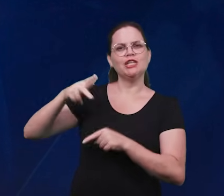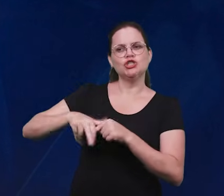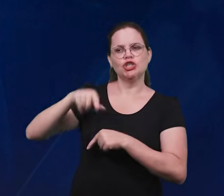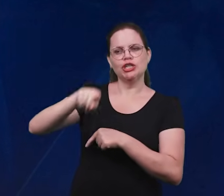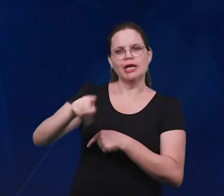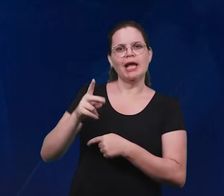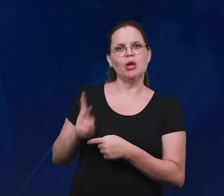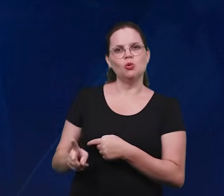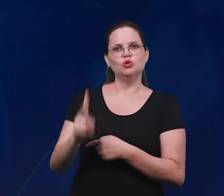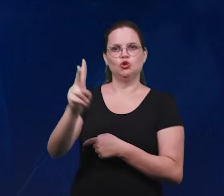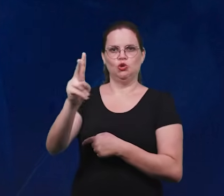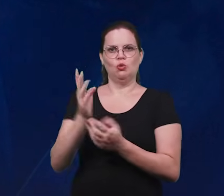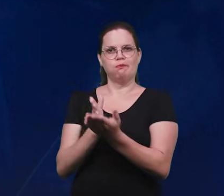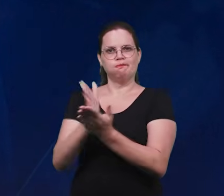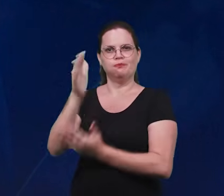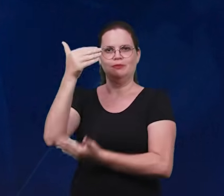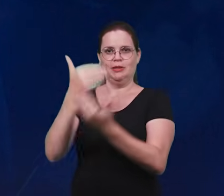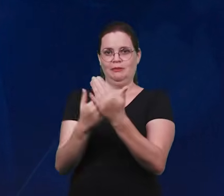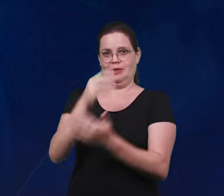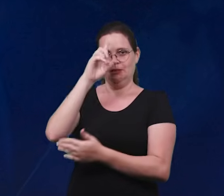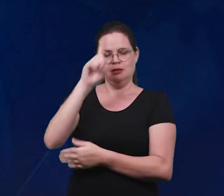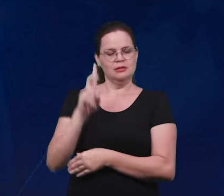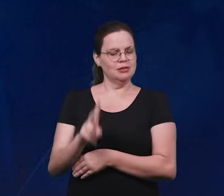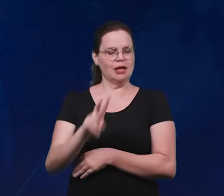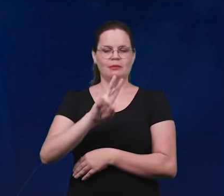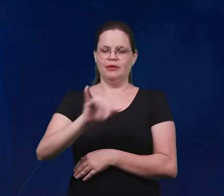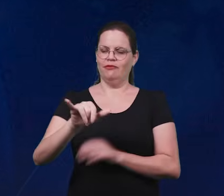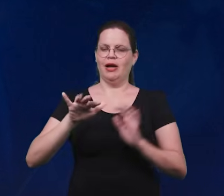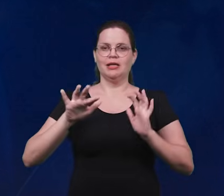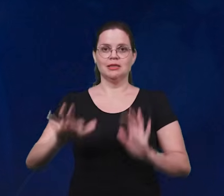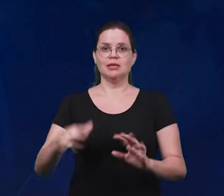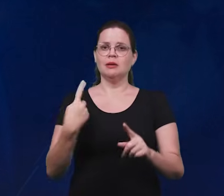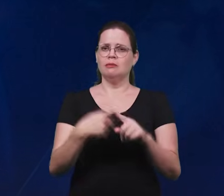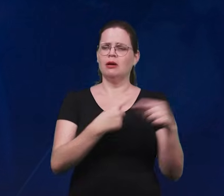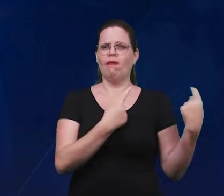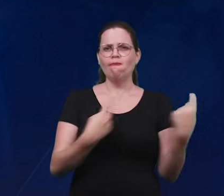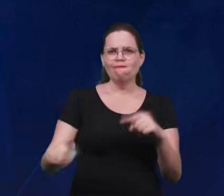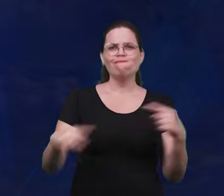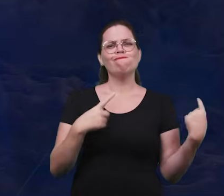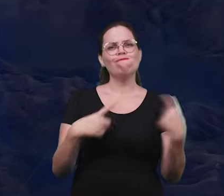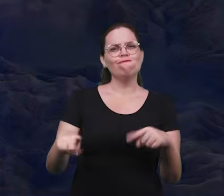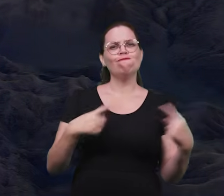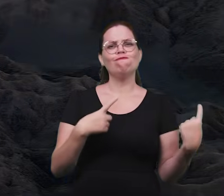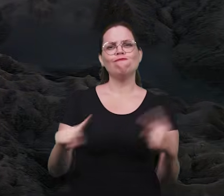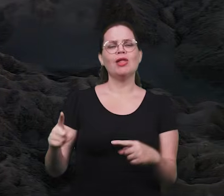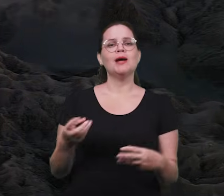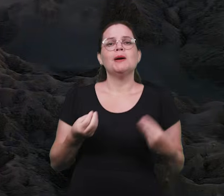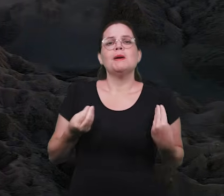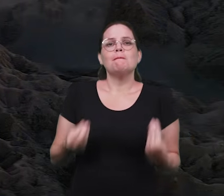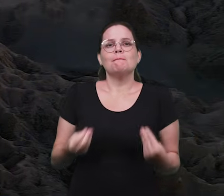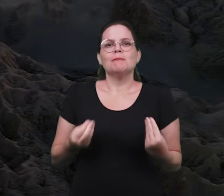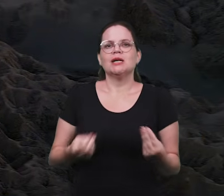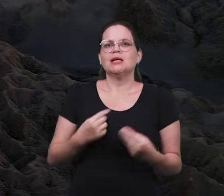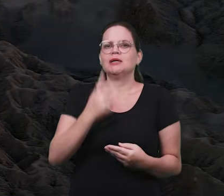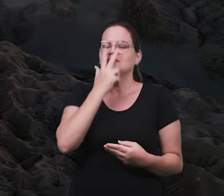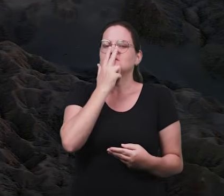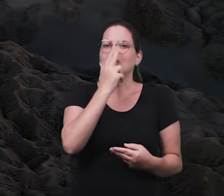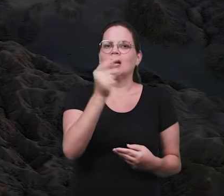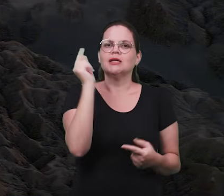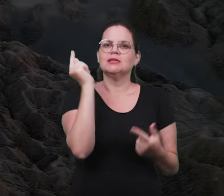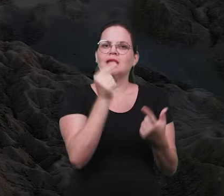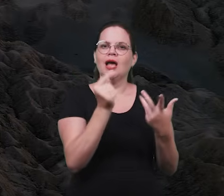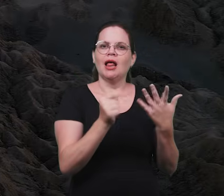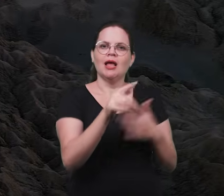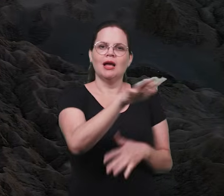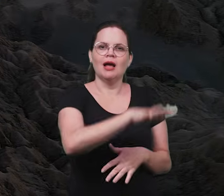caminhada na presença de Deus. Esses assédios sempre surgem como valores oriundos de